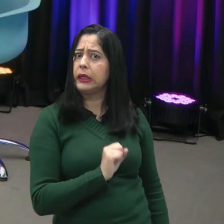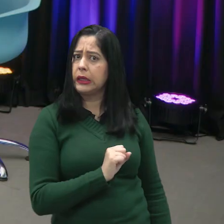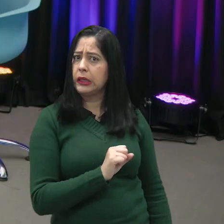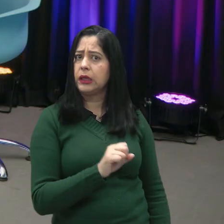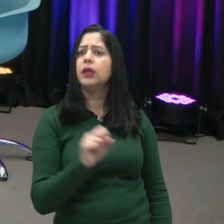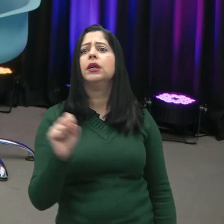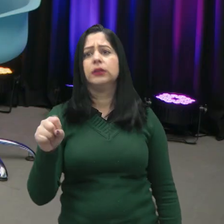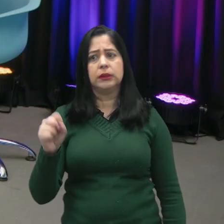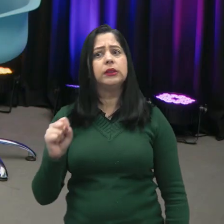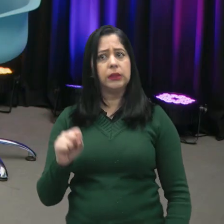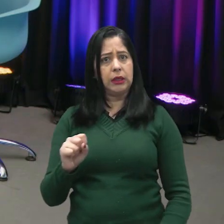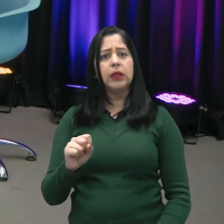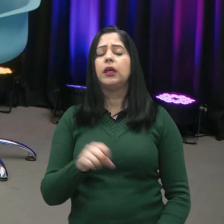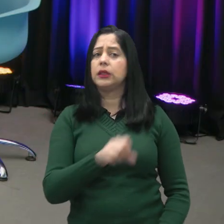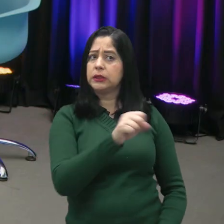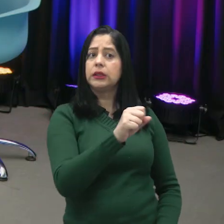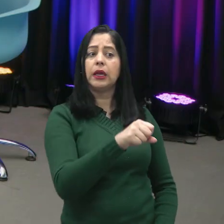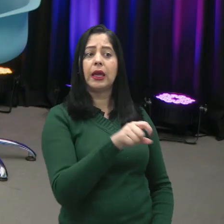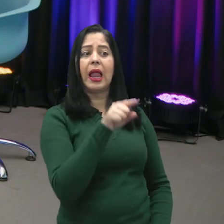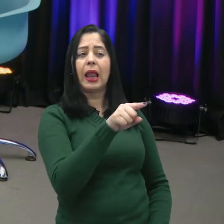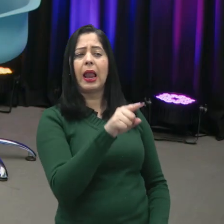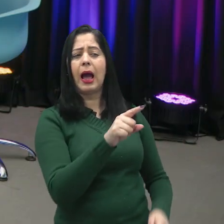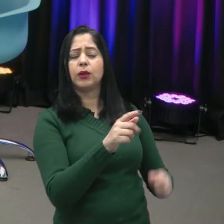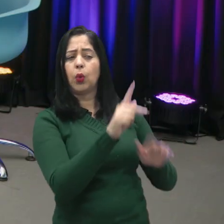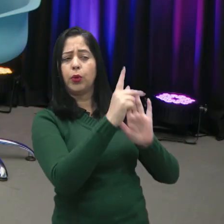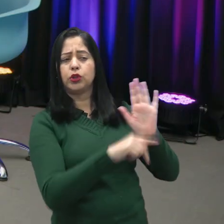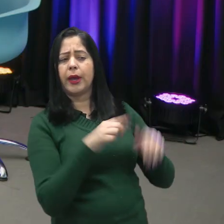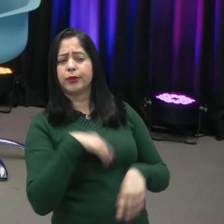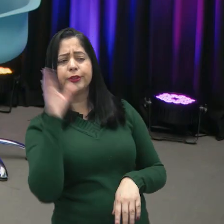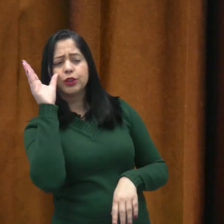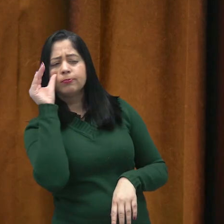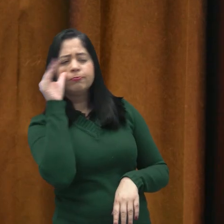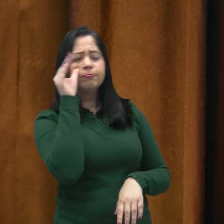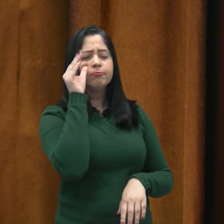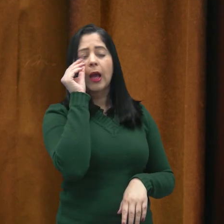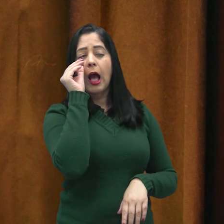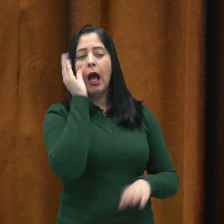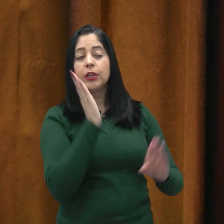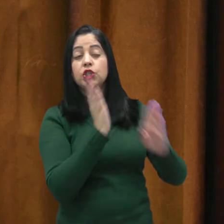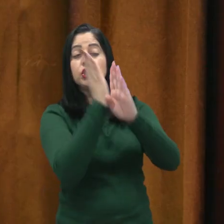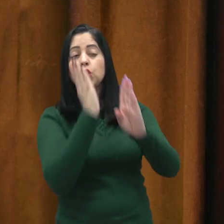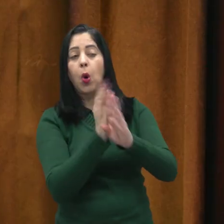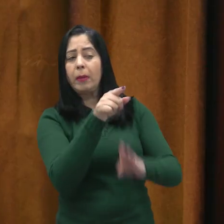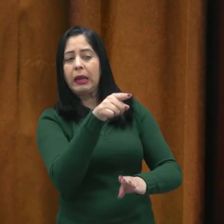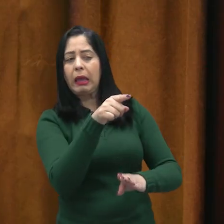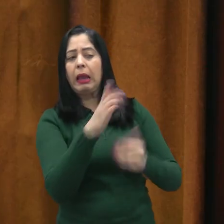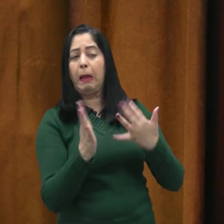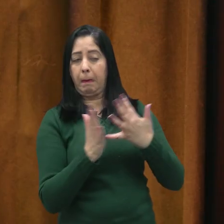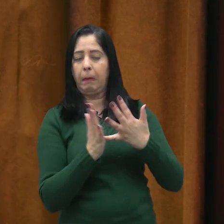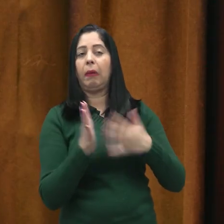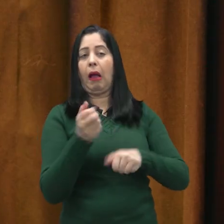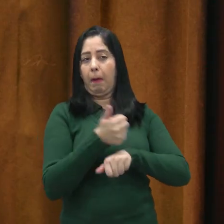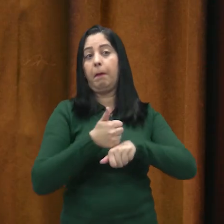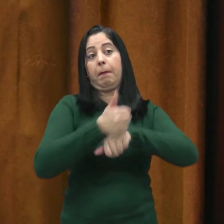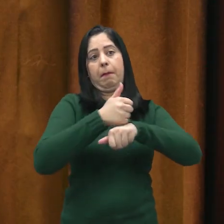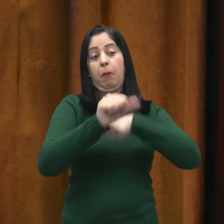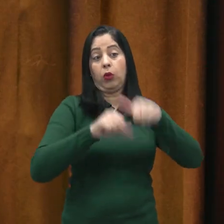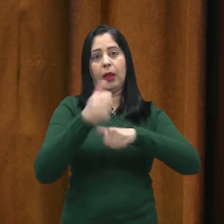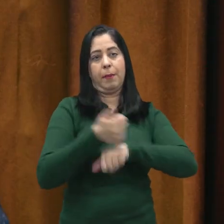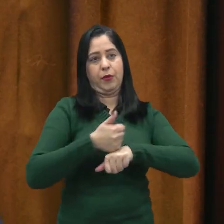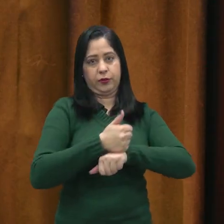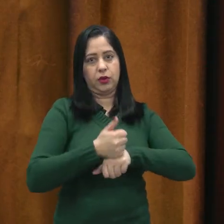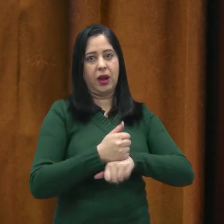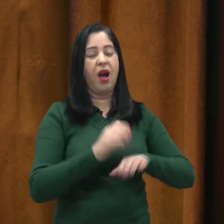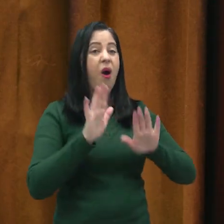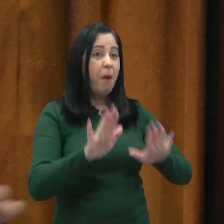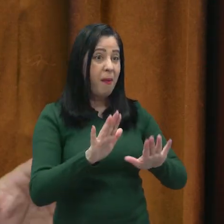atletas. Já faz essa peneira ali? Já faz essa peneira, mas o foco mesmo é formação de pessoas no Atleta Cidadão, não levar